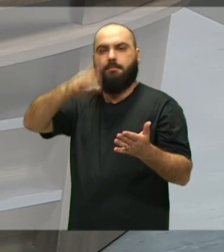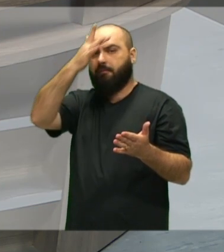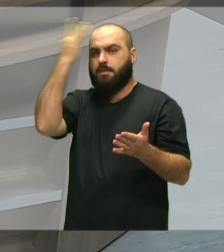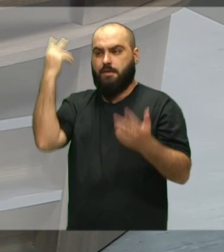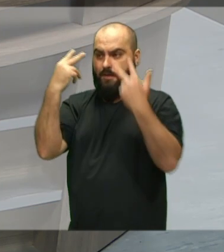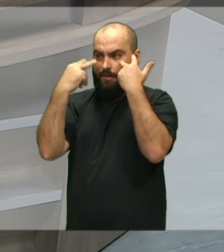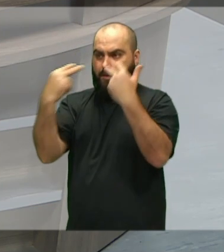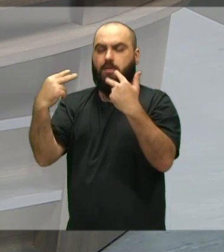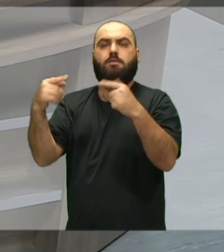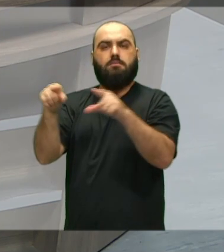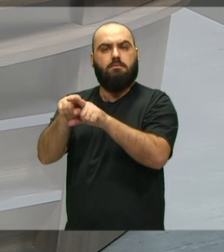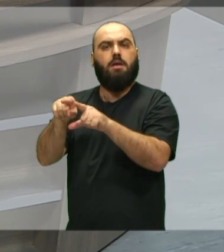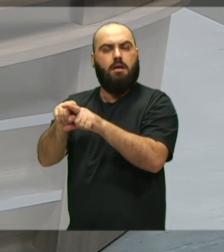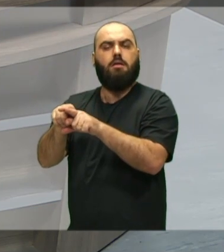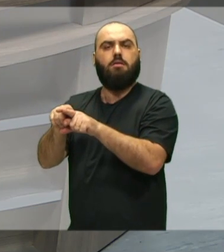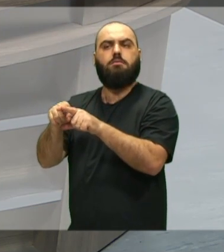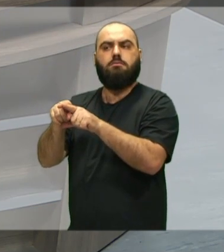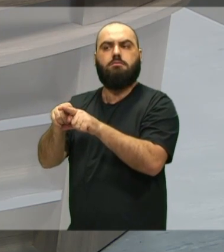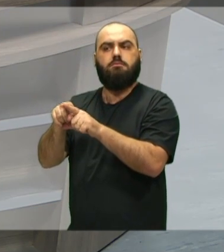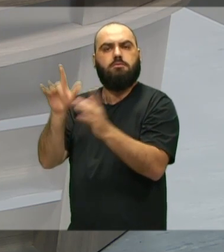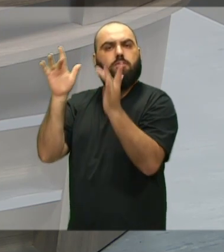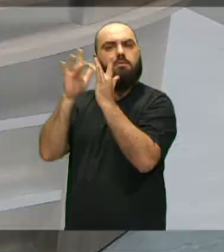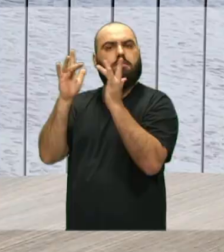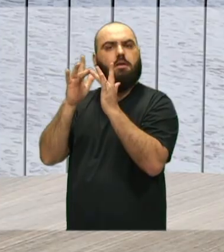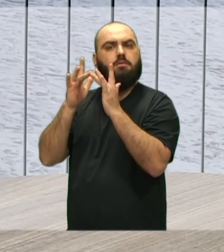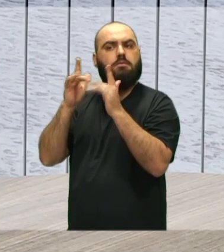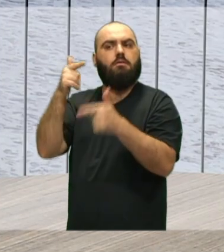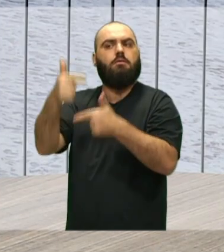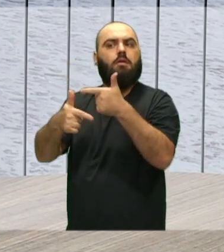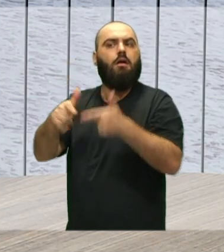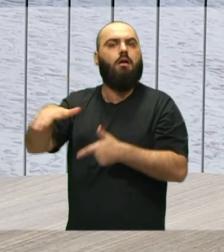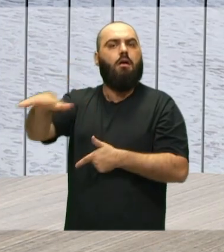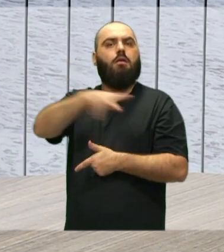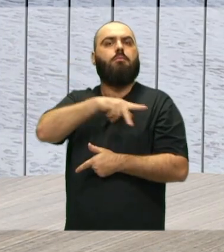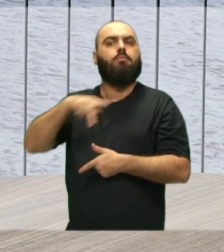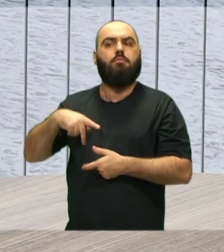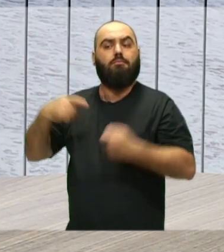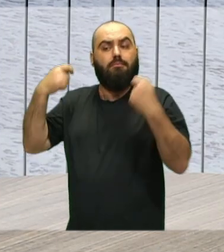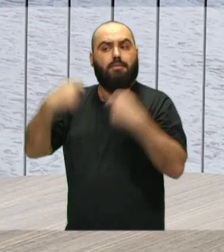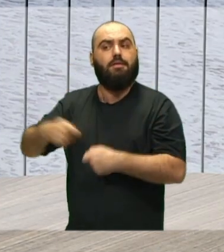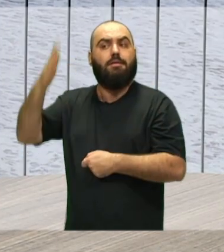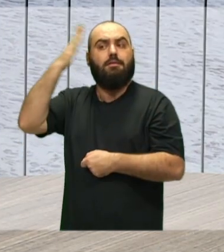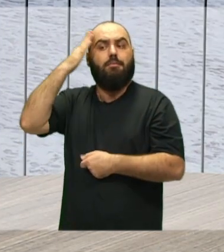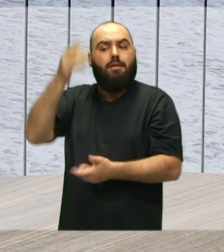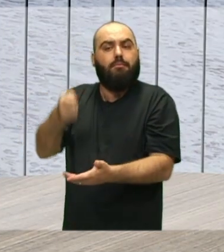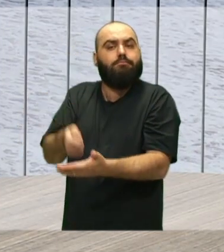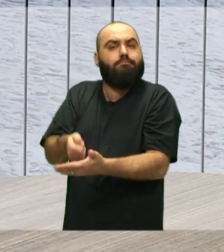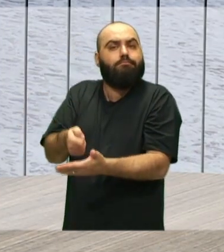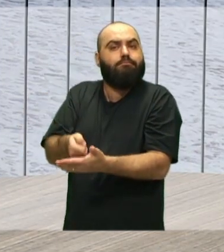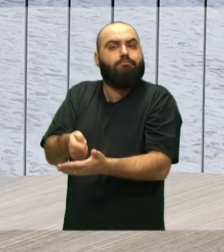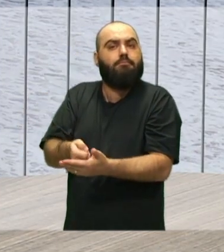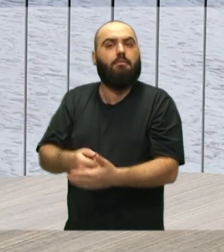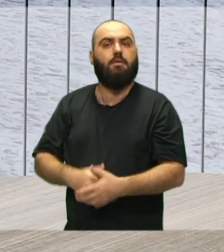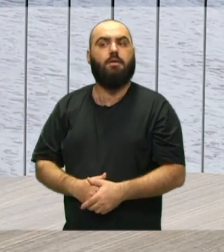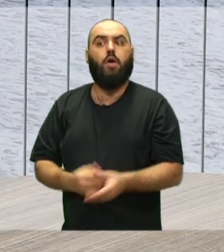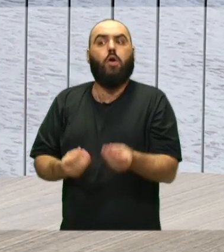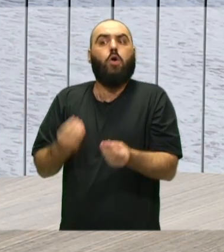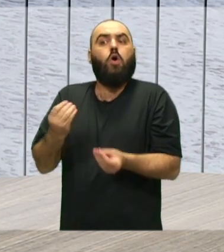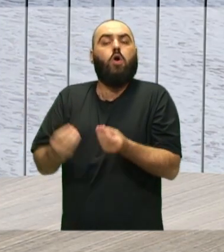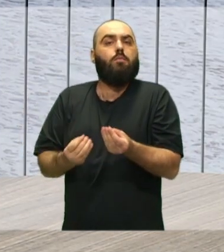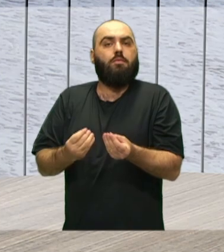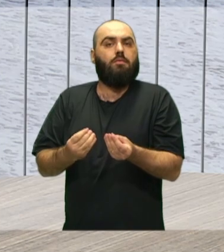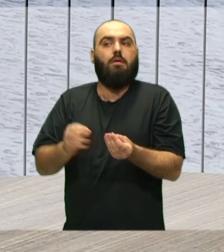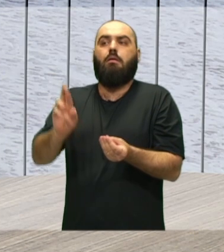gente tem acesso ao serviço público, mas tem que saber exigir, tem que saber a base, tem que saber como funciona.